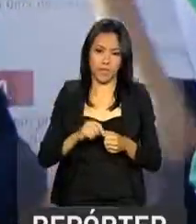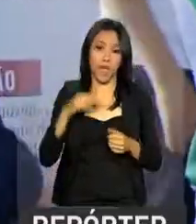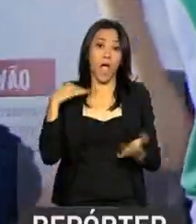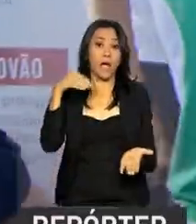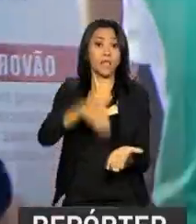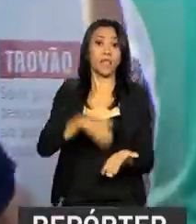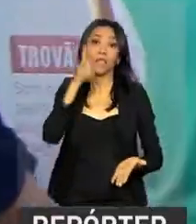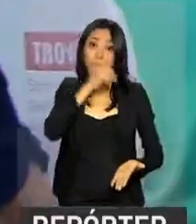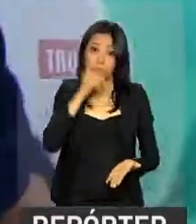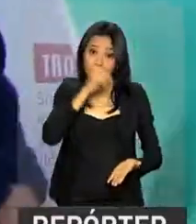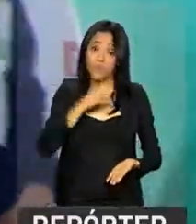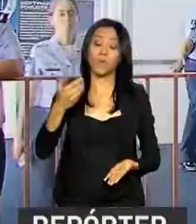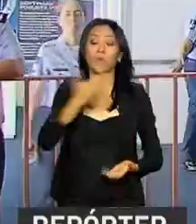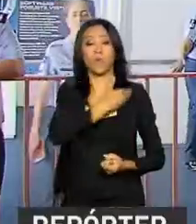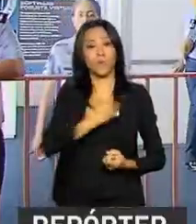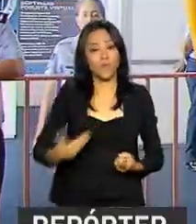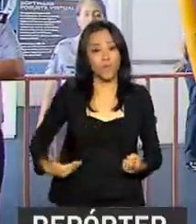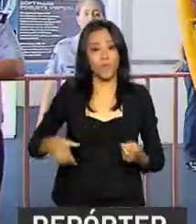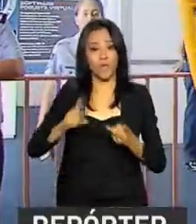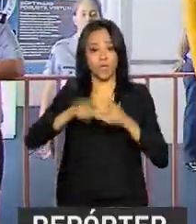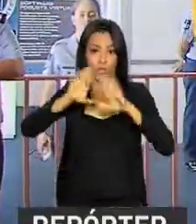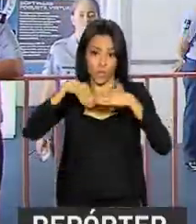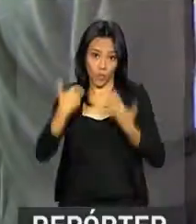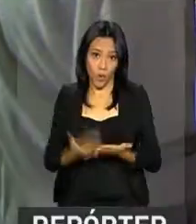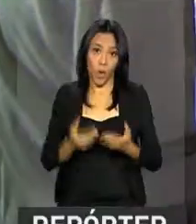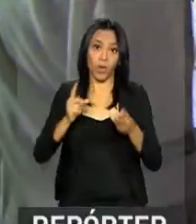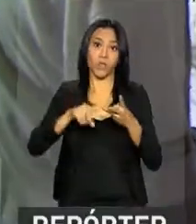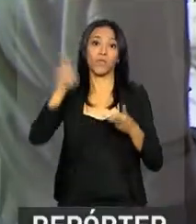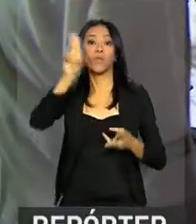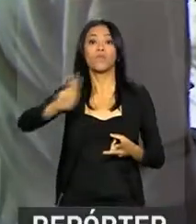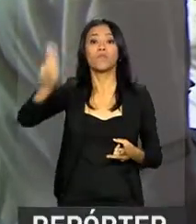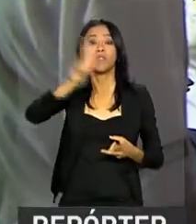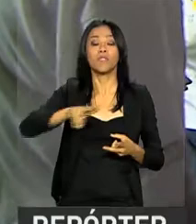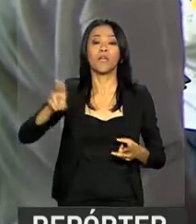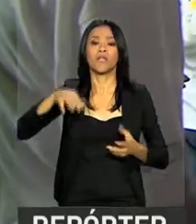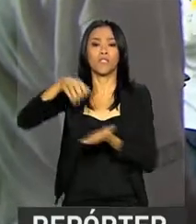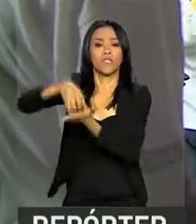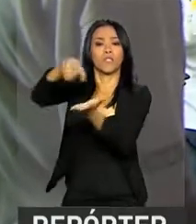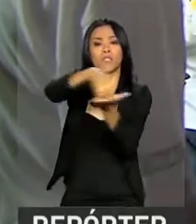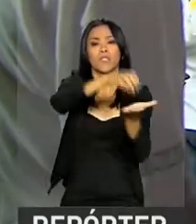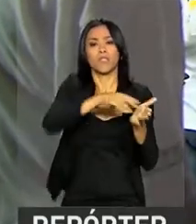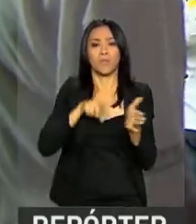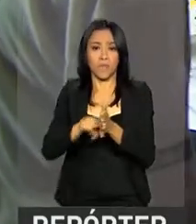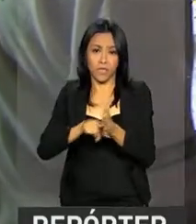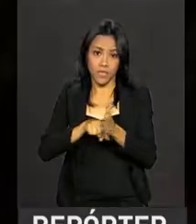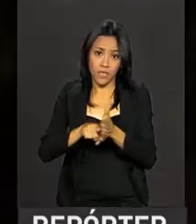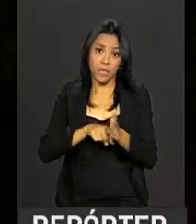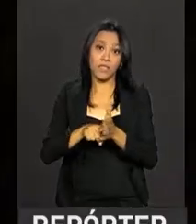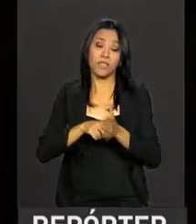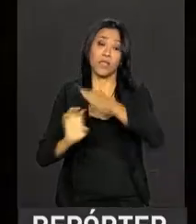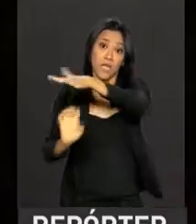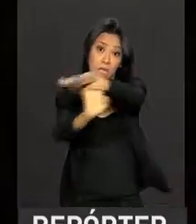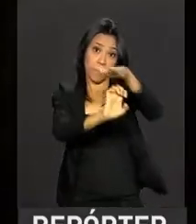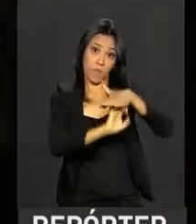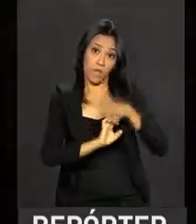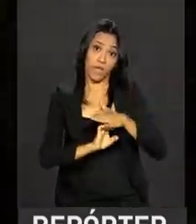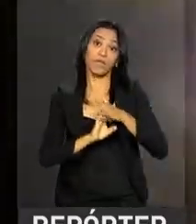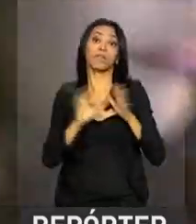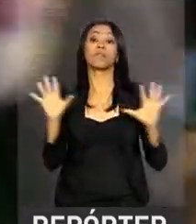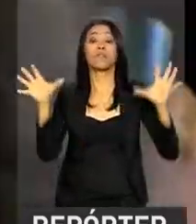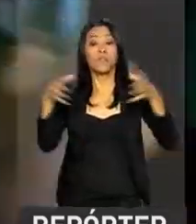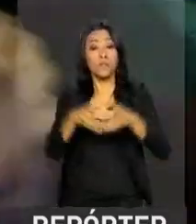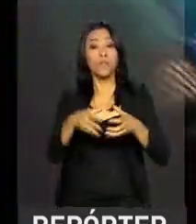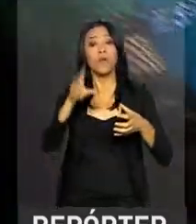domingo, governos, escolas, universidades, centros de pesquisa, empresas e organizações da sociedade